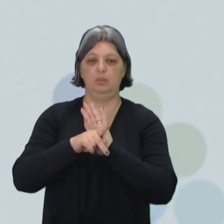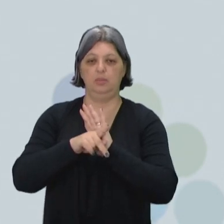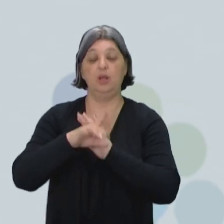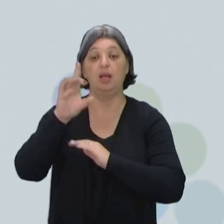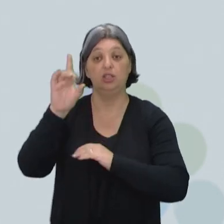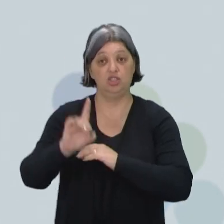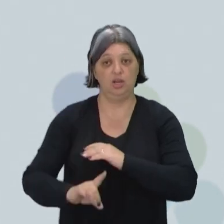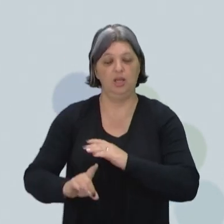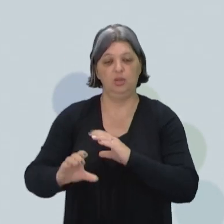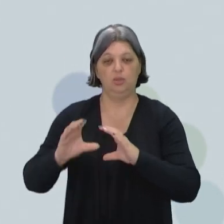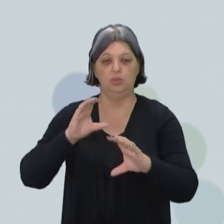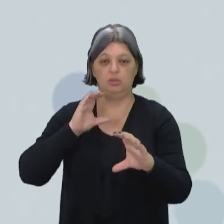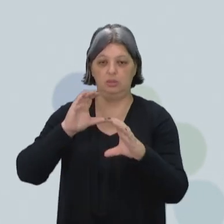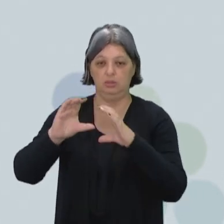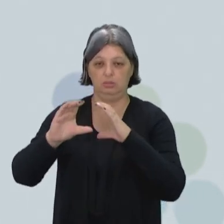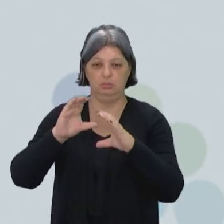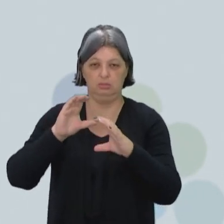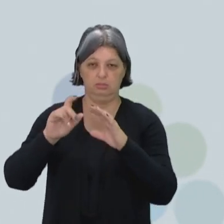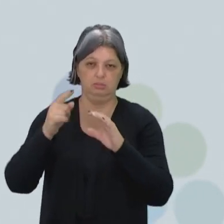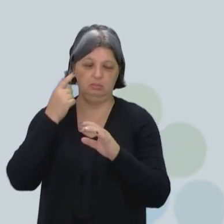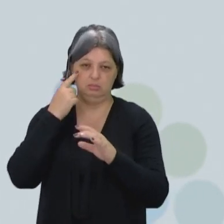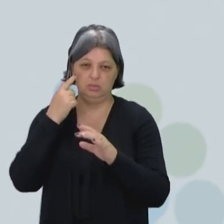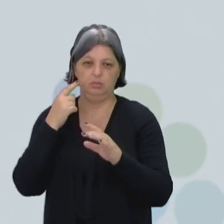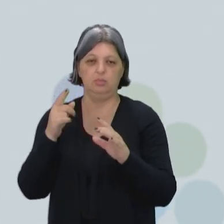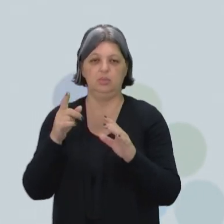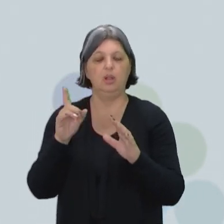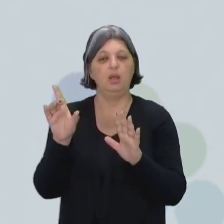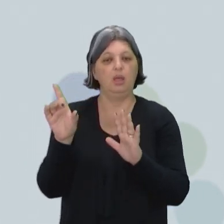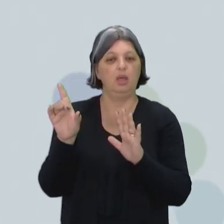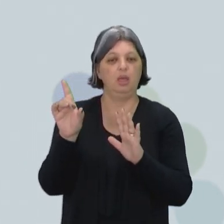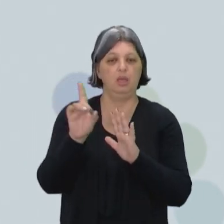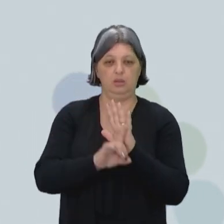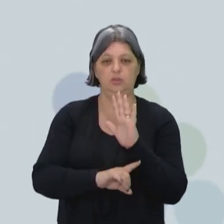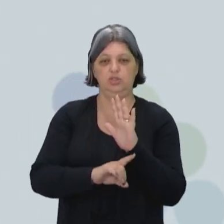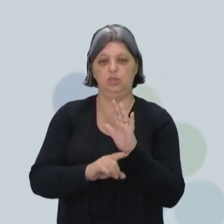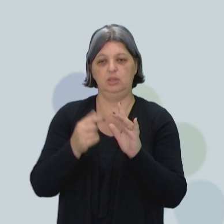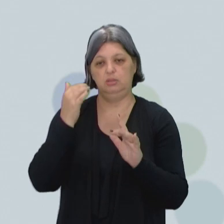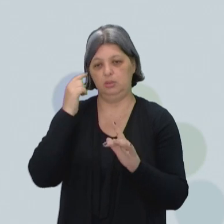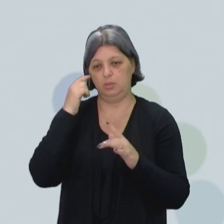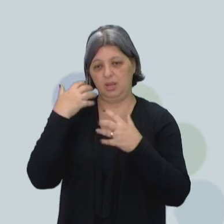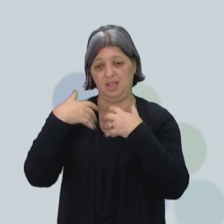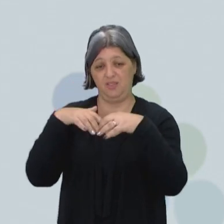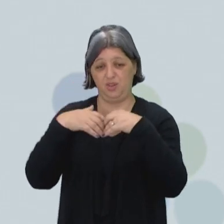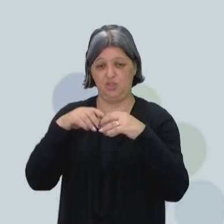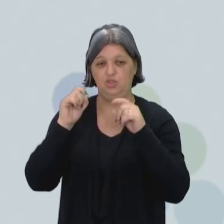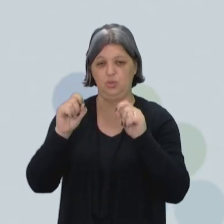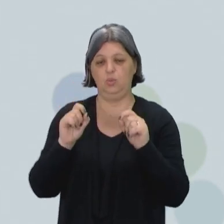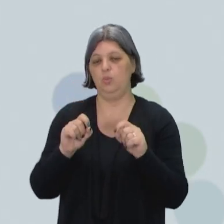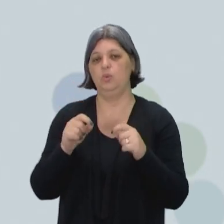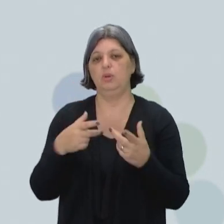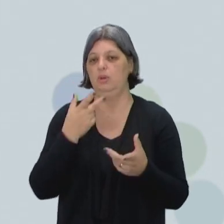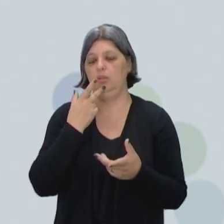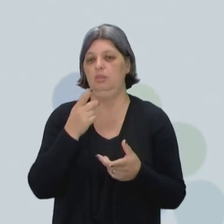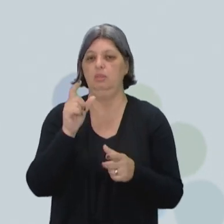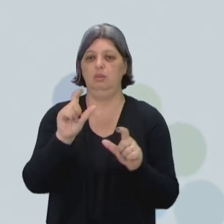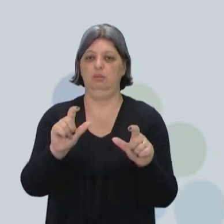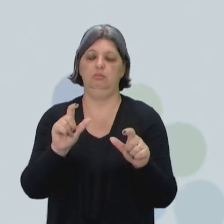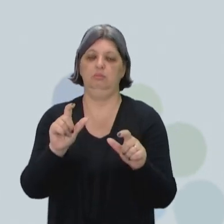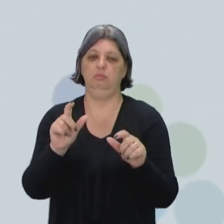importante. Eu quero repetir essa leitura. Entre as habilidades contempladas no eixo ler, então a gente está falando de ler criticamente,